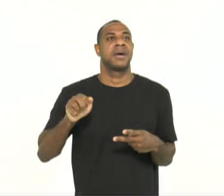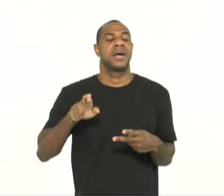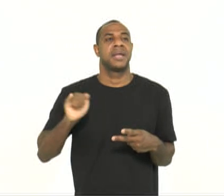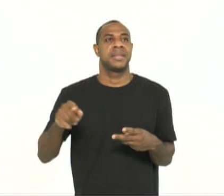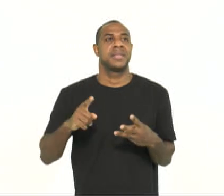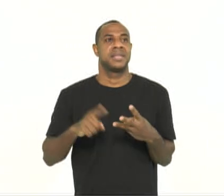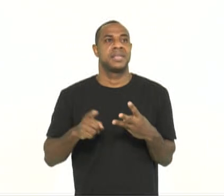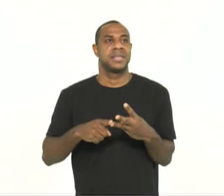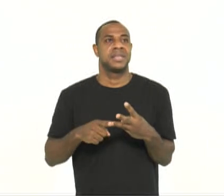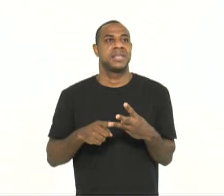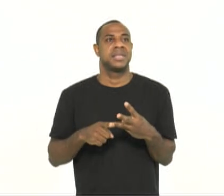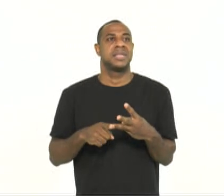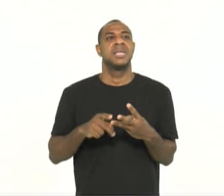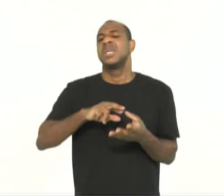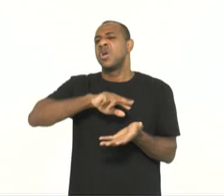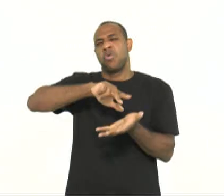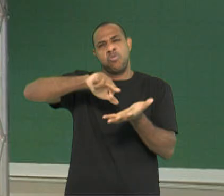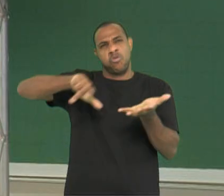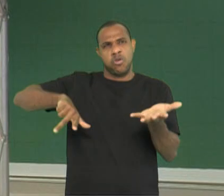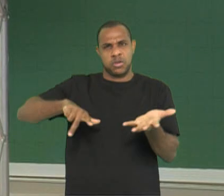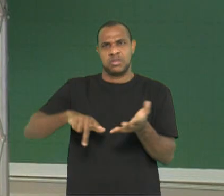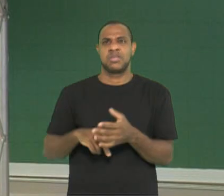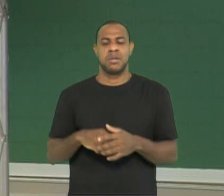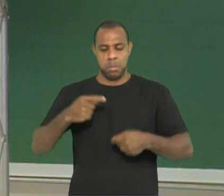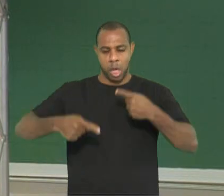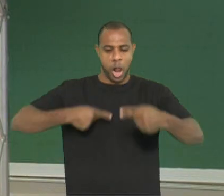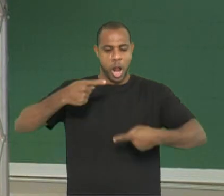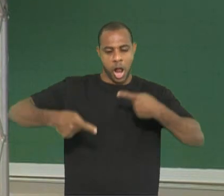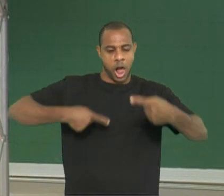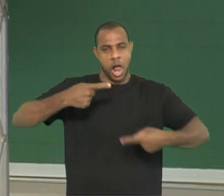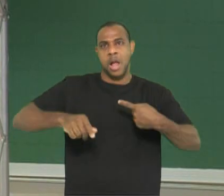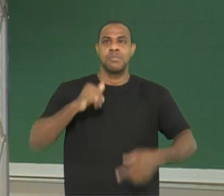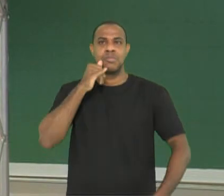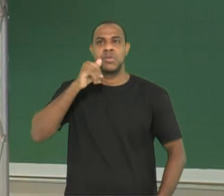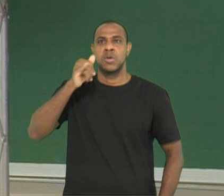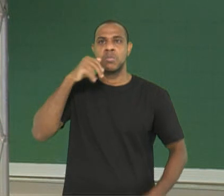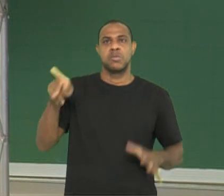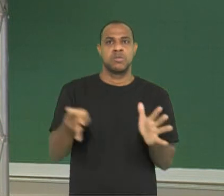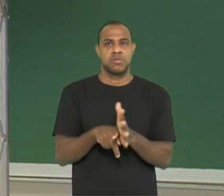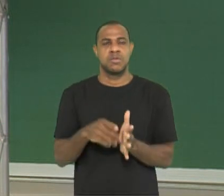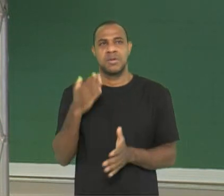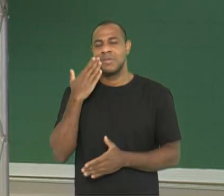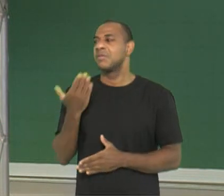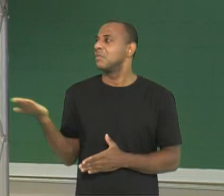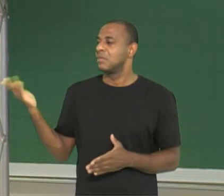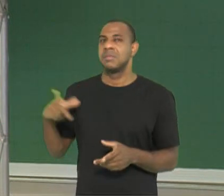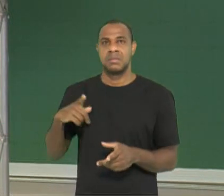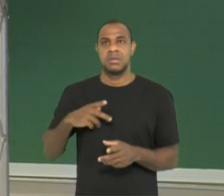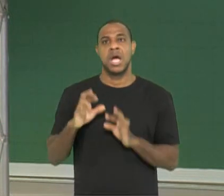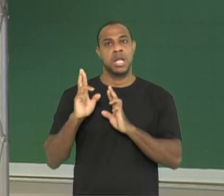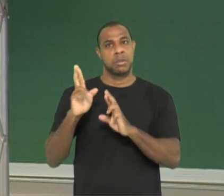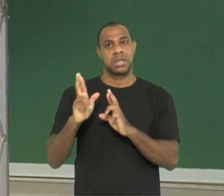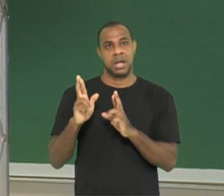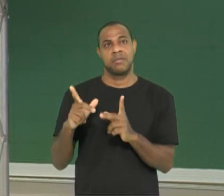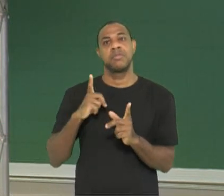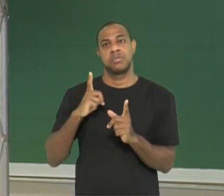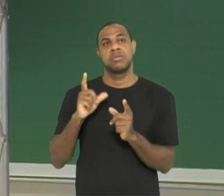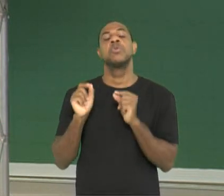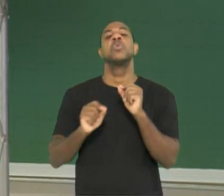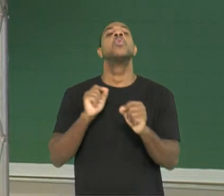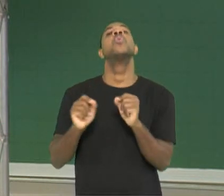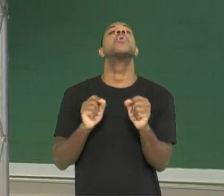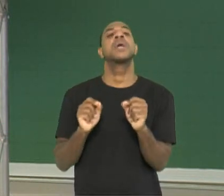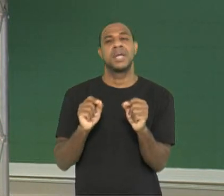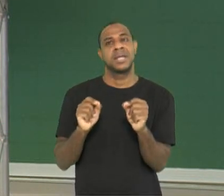Água Vermelha, entre outras. Então, existe um conjunto de usinas hidrelétricas responsáveis pela produção de energia